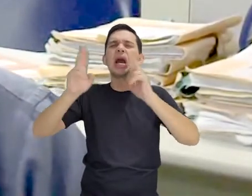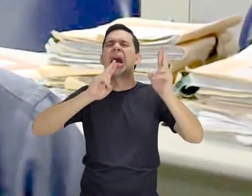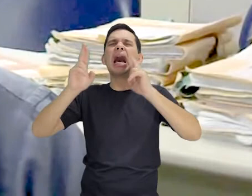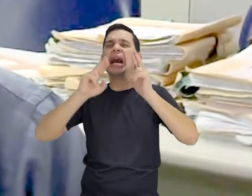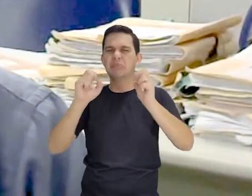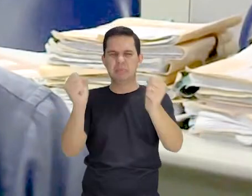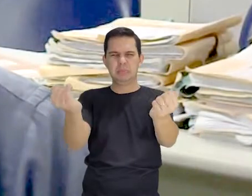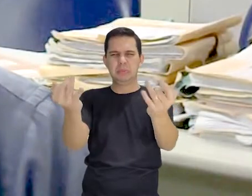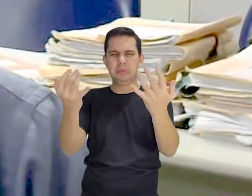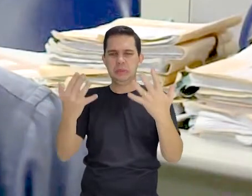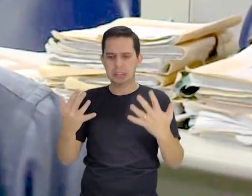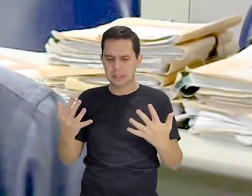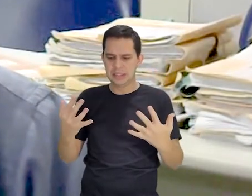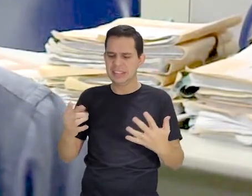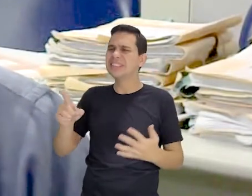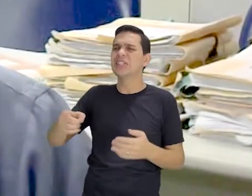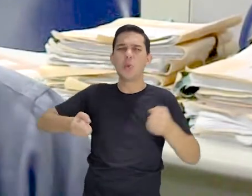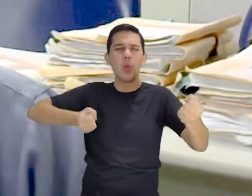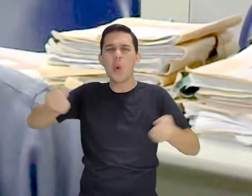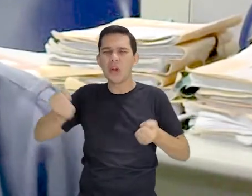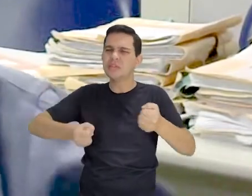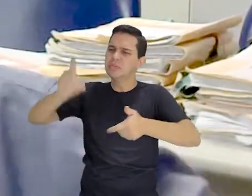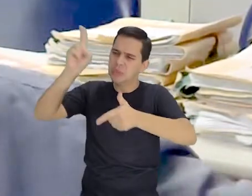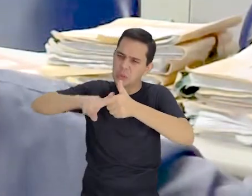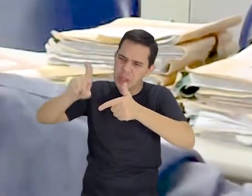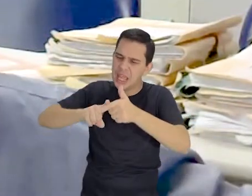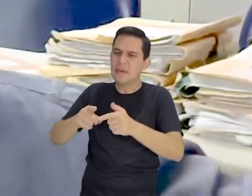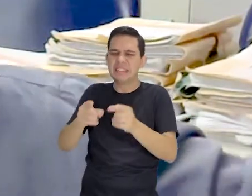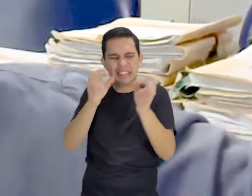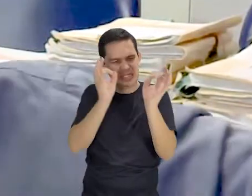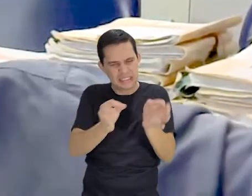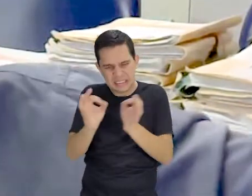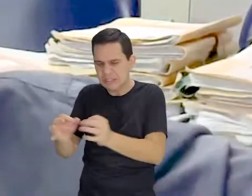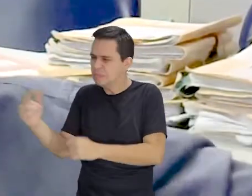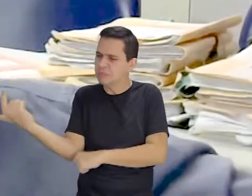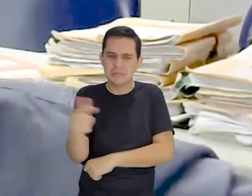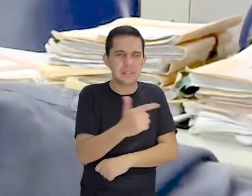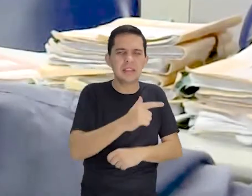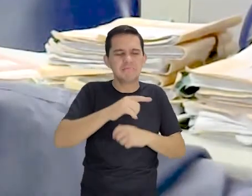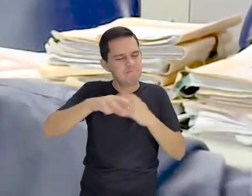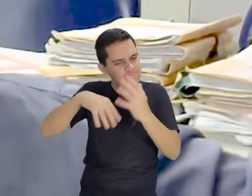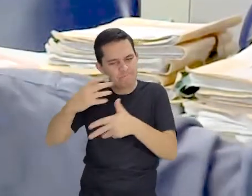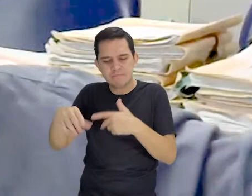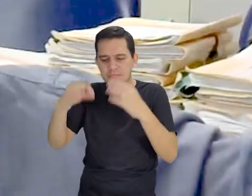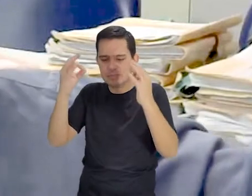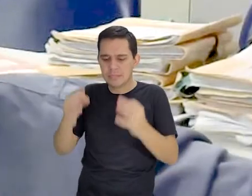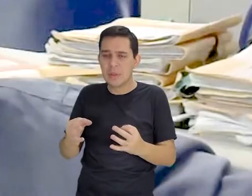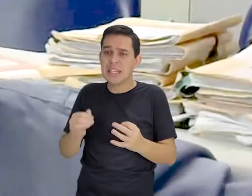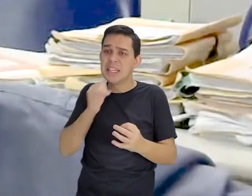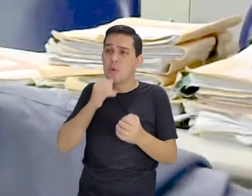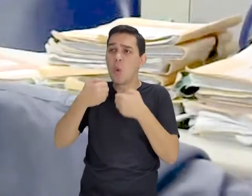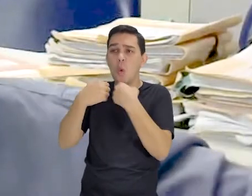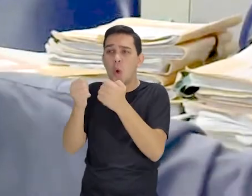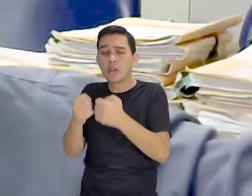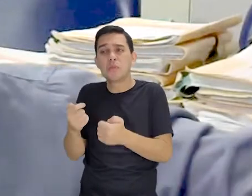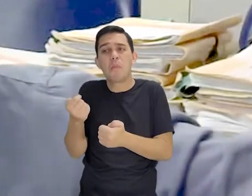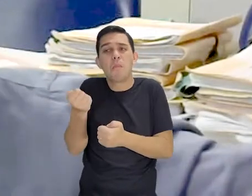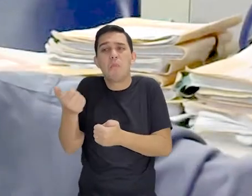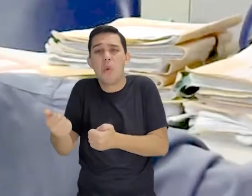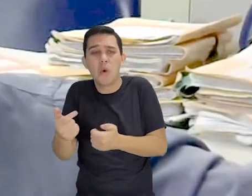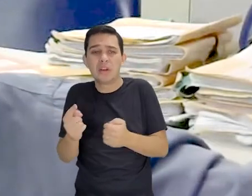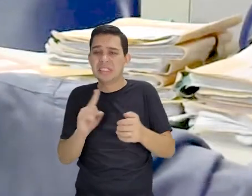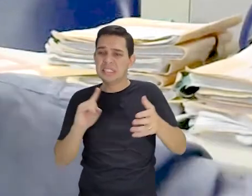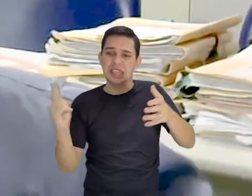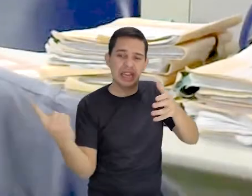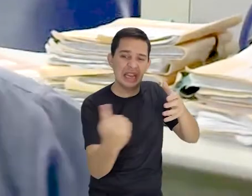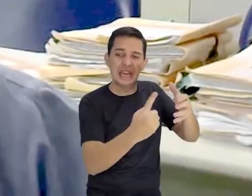de transporte público de ônibus. Não só insuficiência de linhas, insuficiência de veículos,